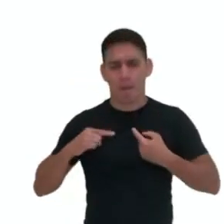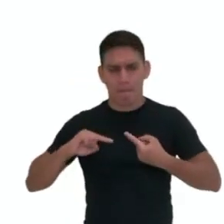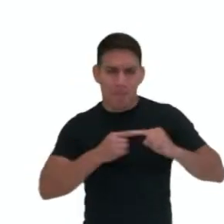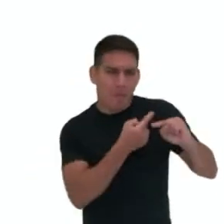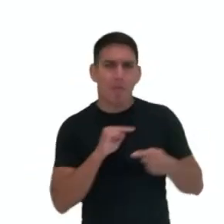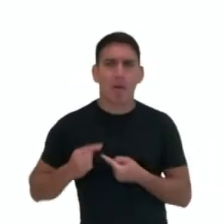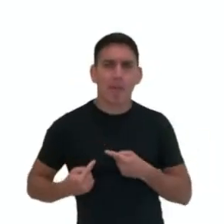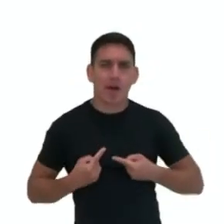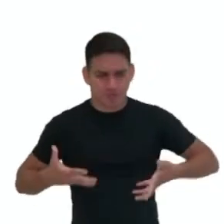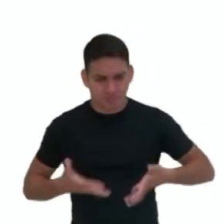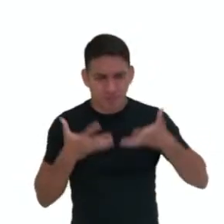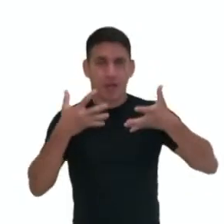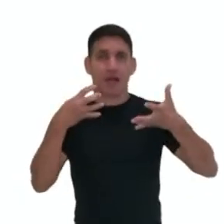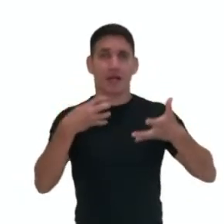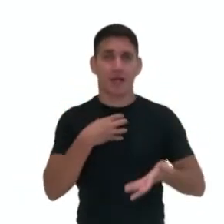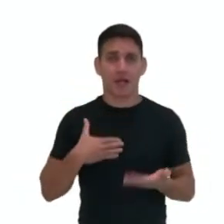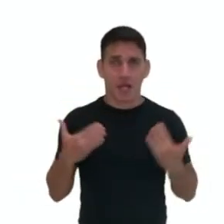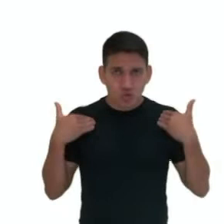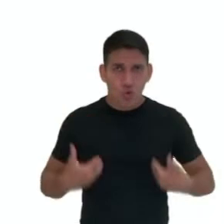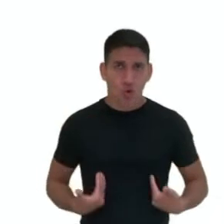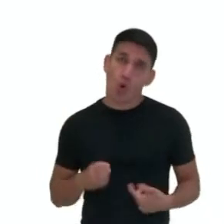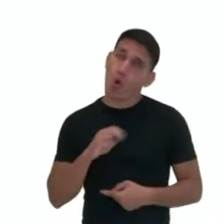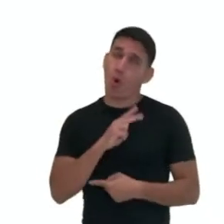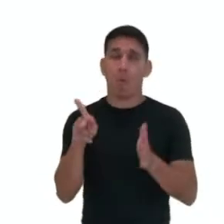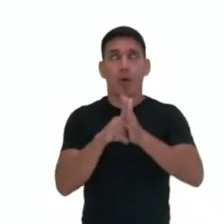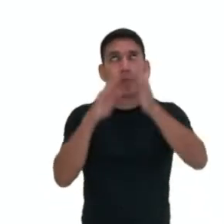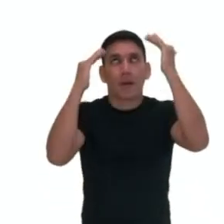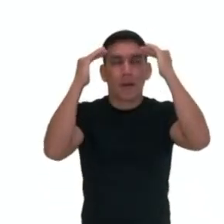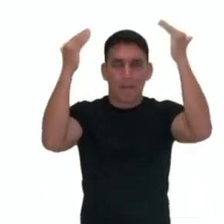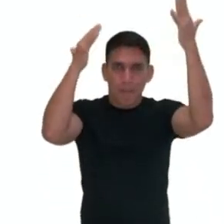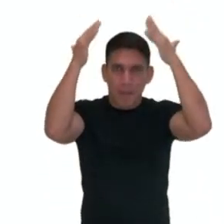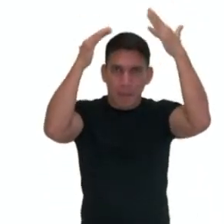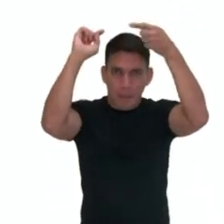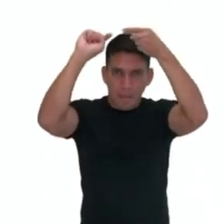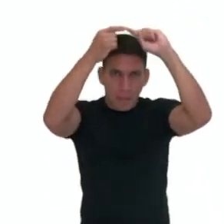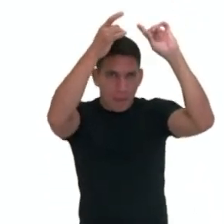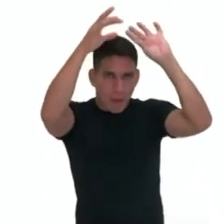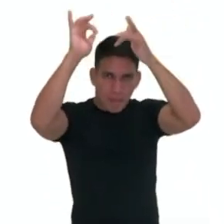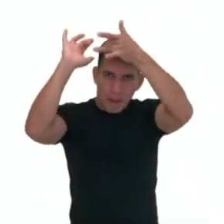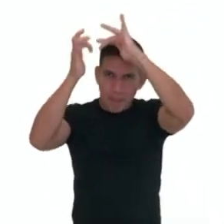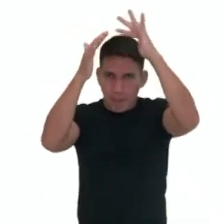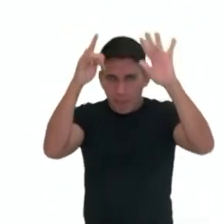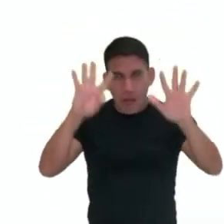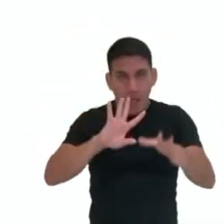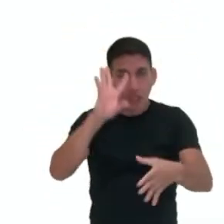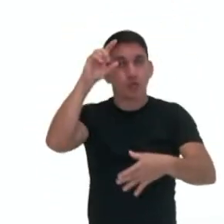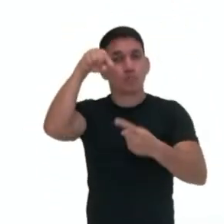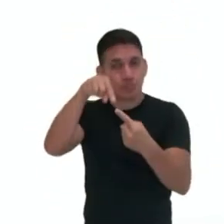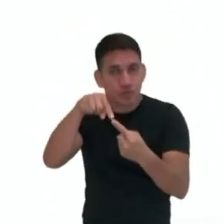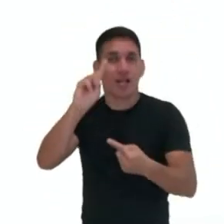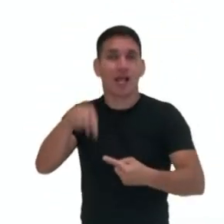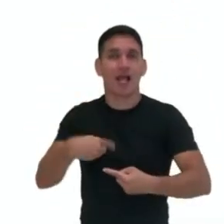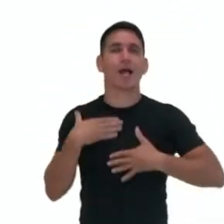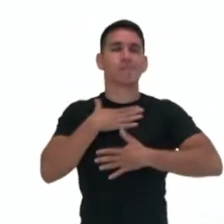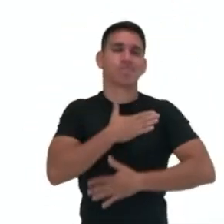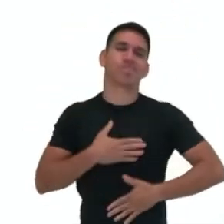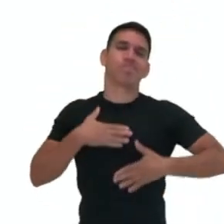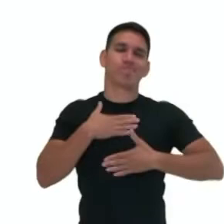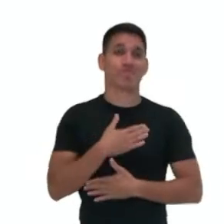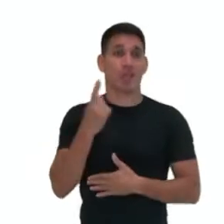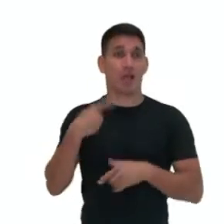nosso organismo ou em nosso aparelho psíquico e têm como finalidade a satisfação do prazer. Um